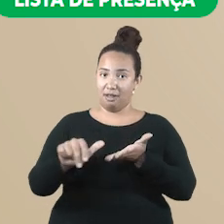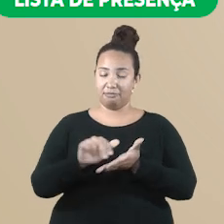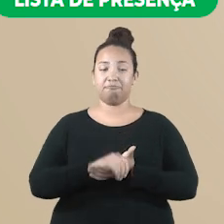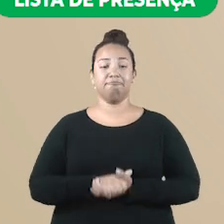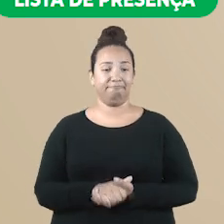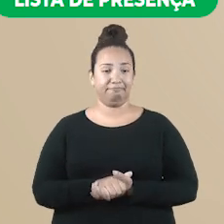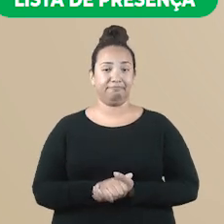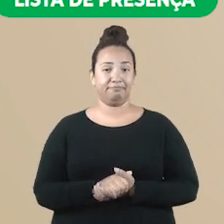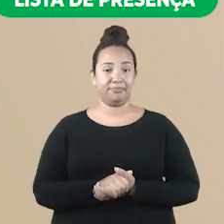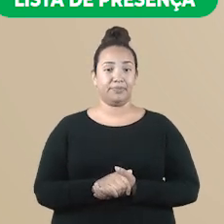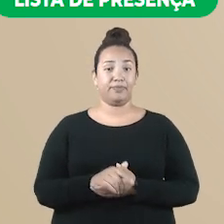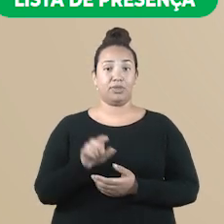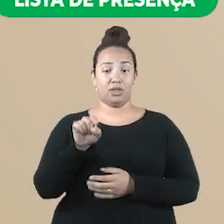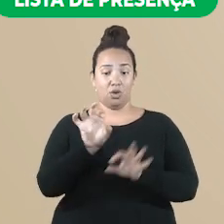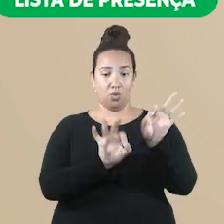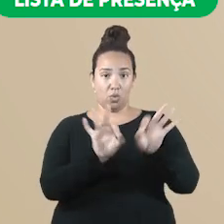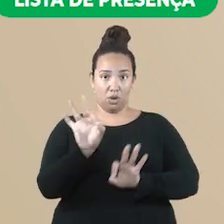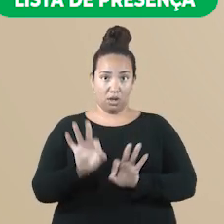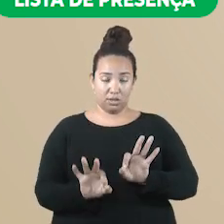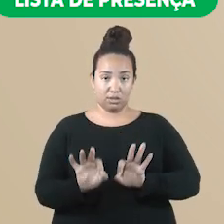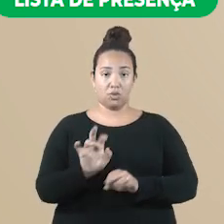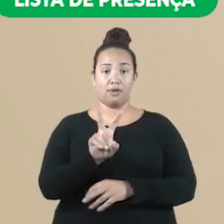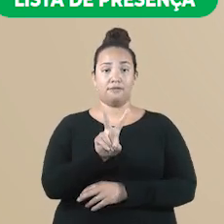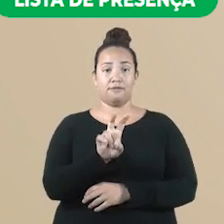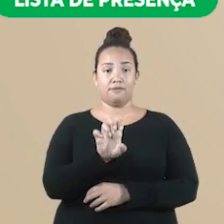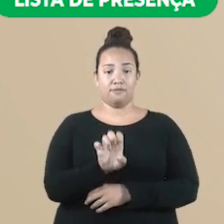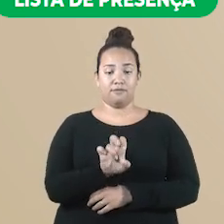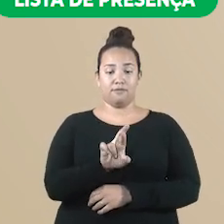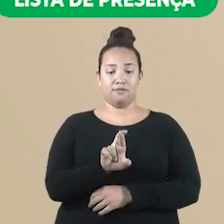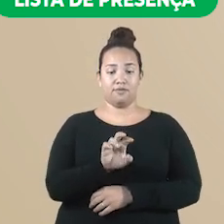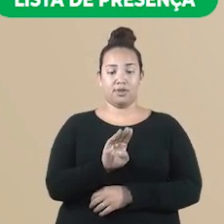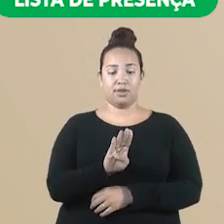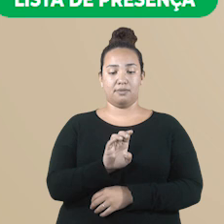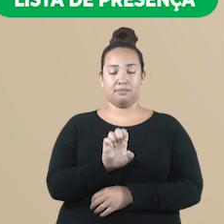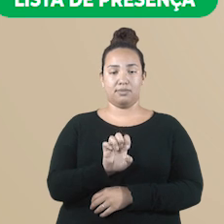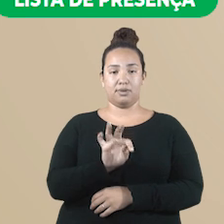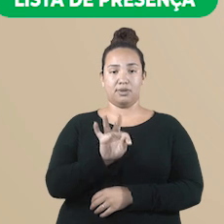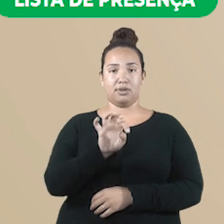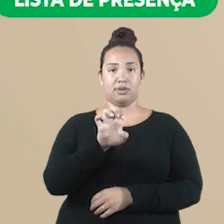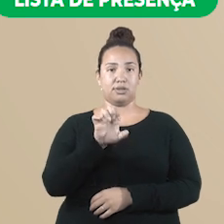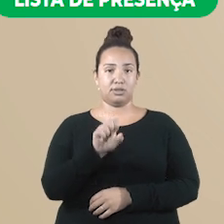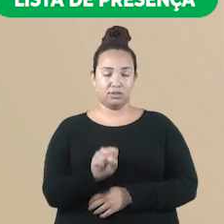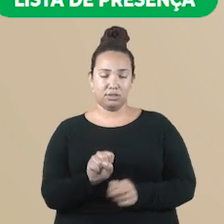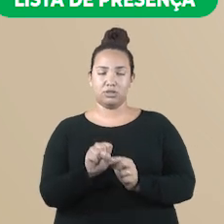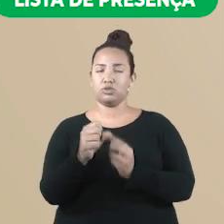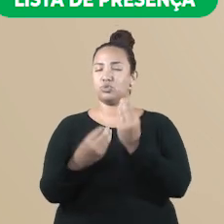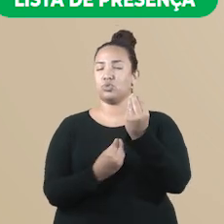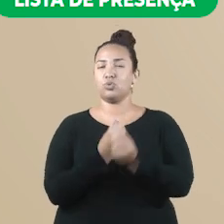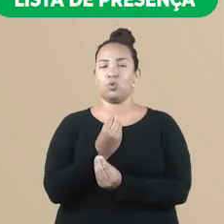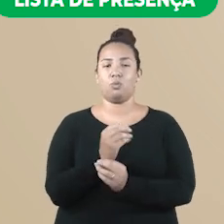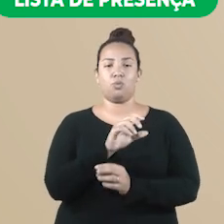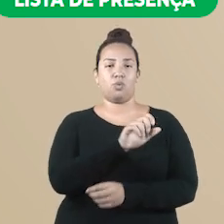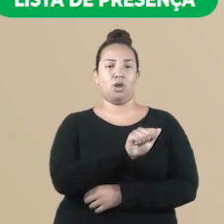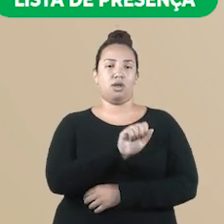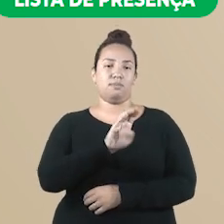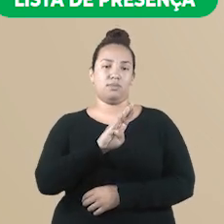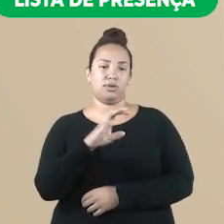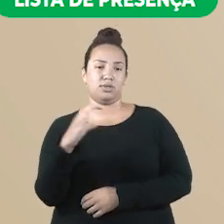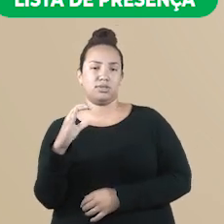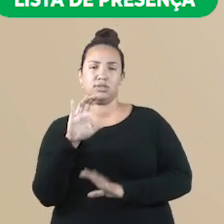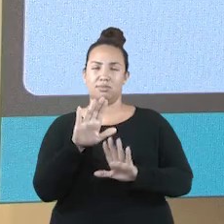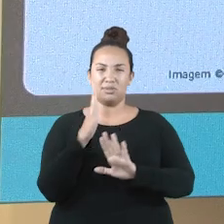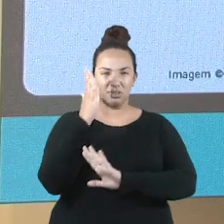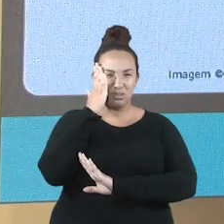expressões. Ele é organizado em verbetes e esses verbetes são apresentados na ordem